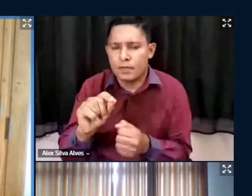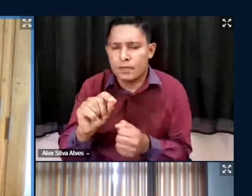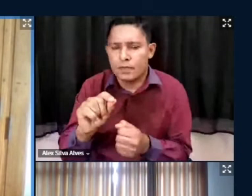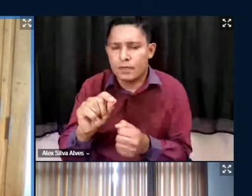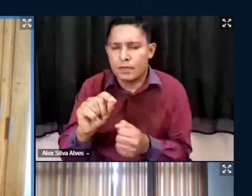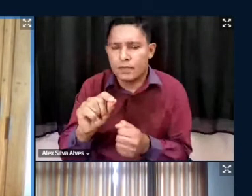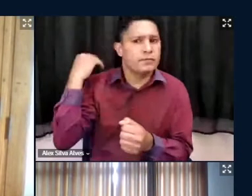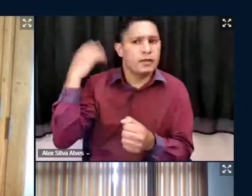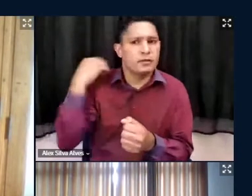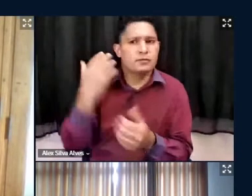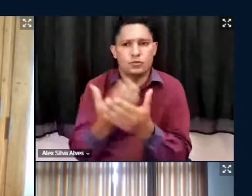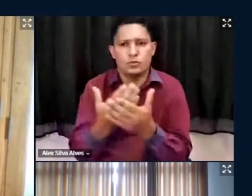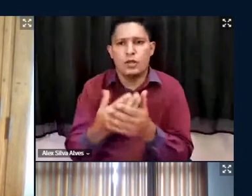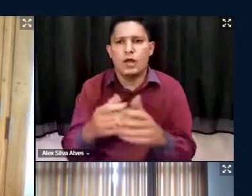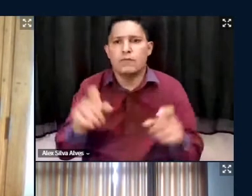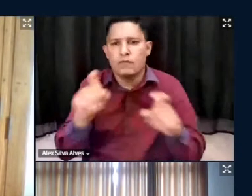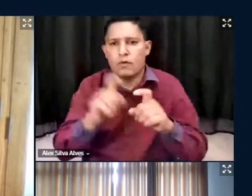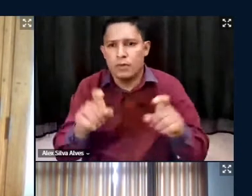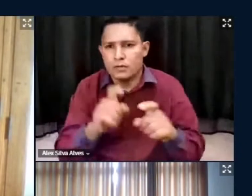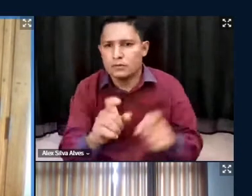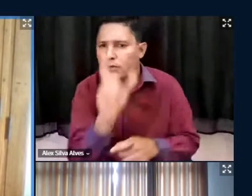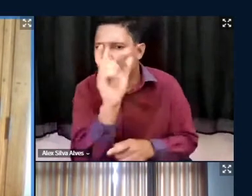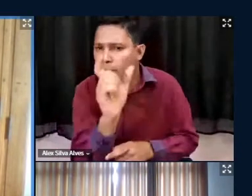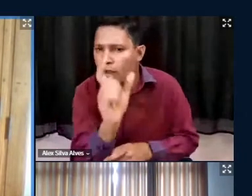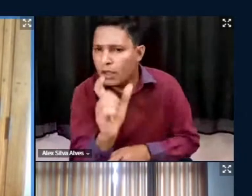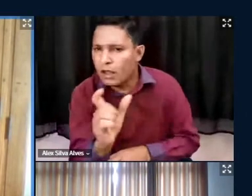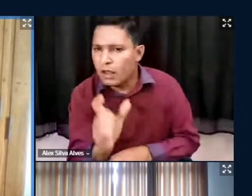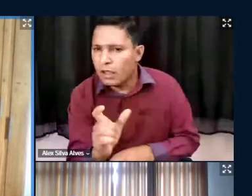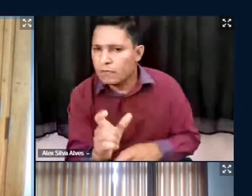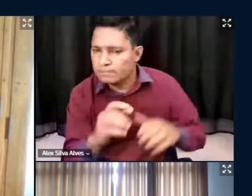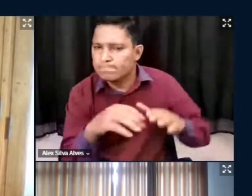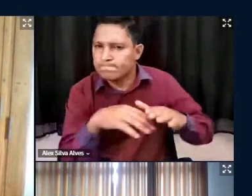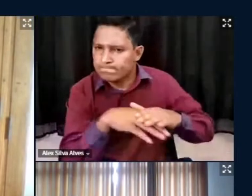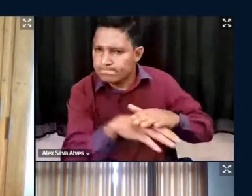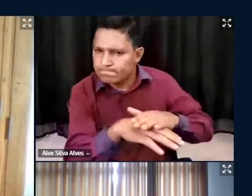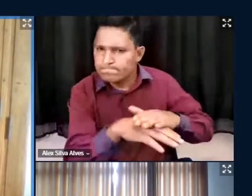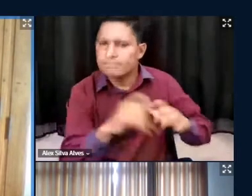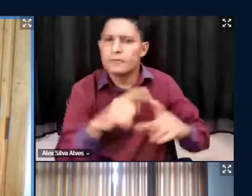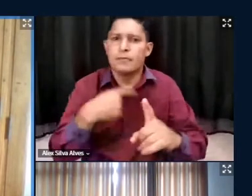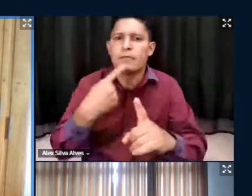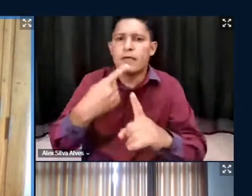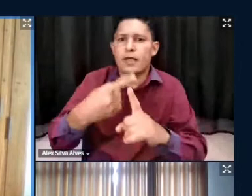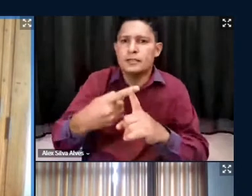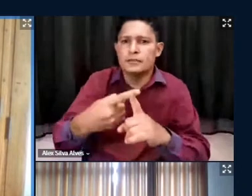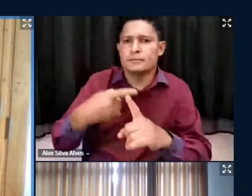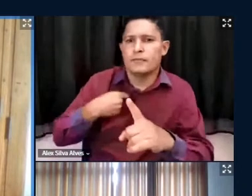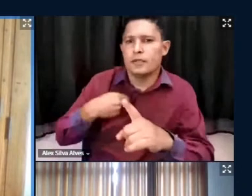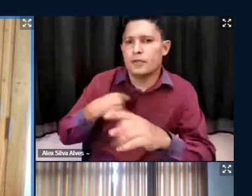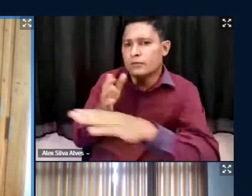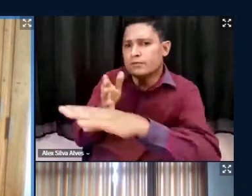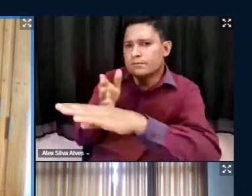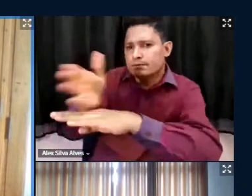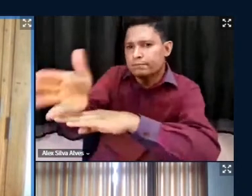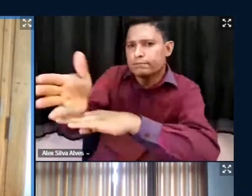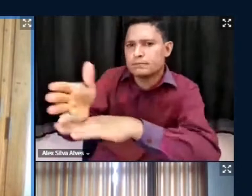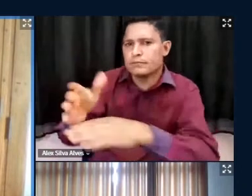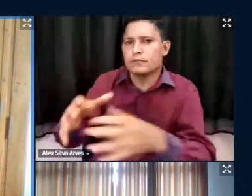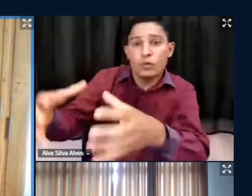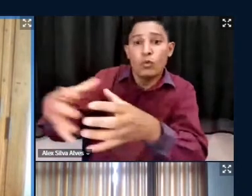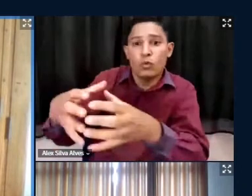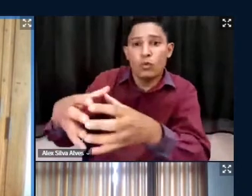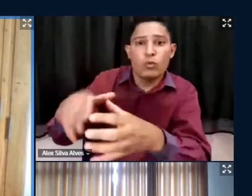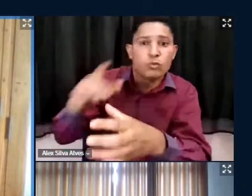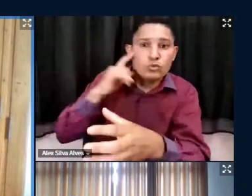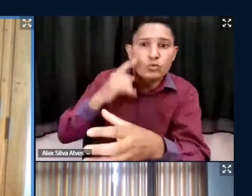frequência? Eu lembrei das aulas de informática que eu tive e que eu ministrei, quais eram